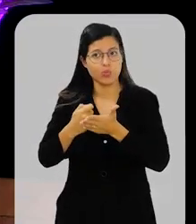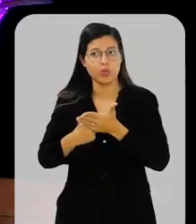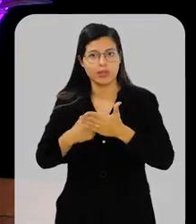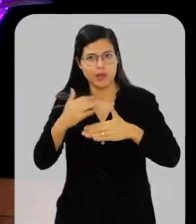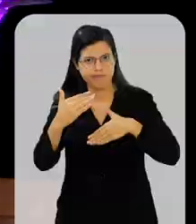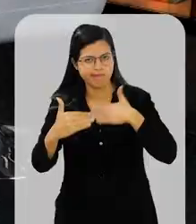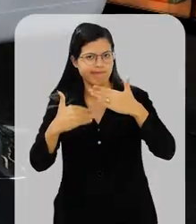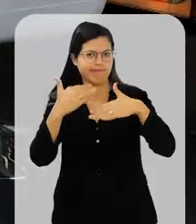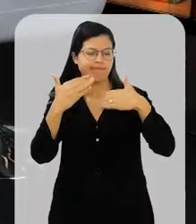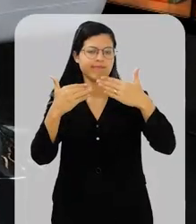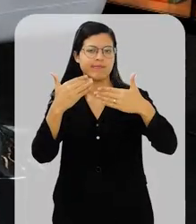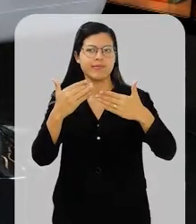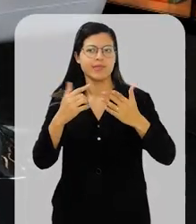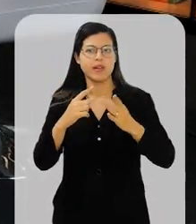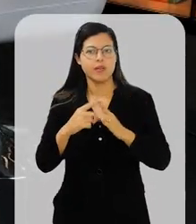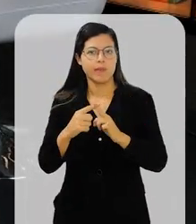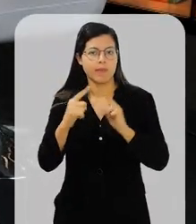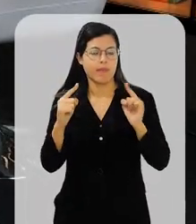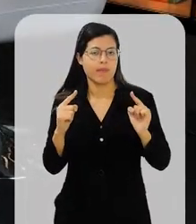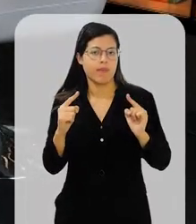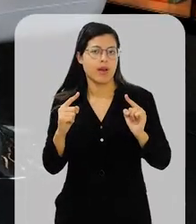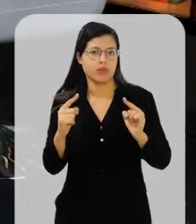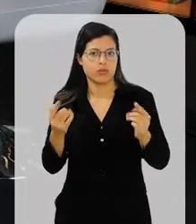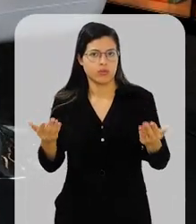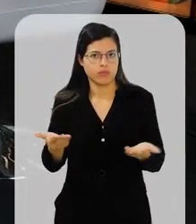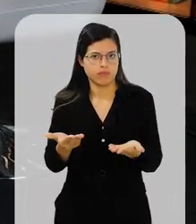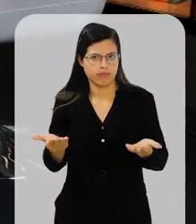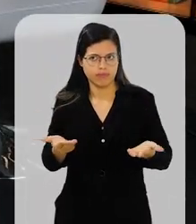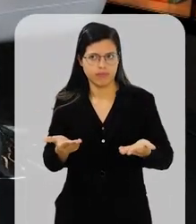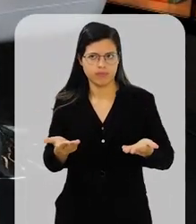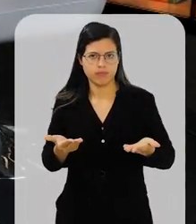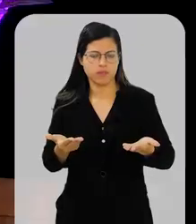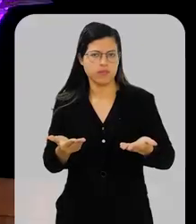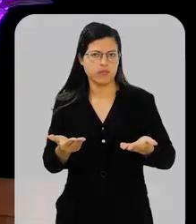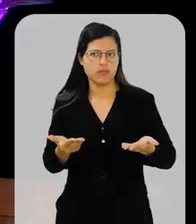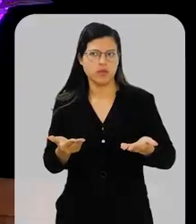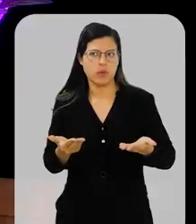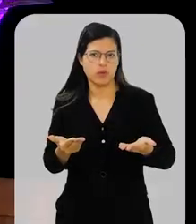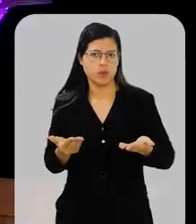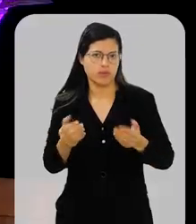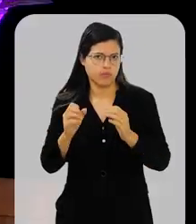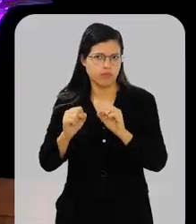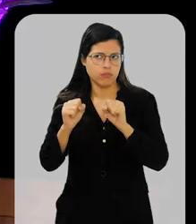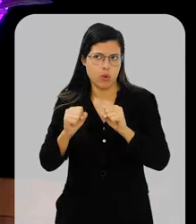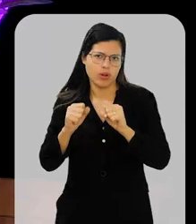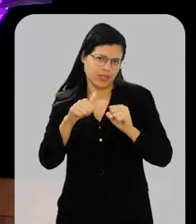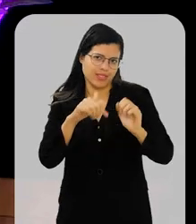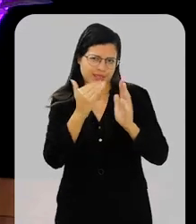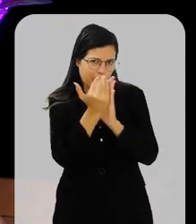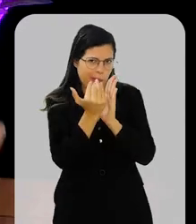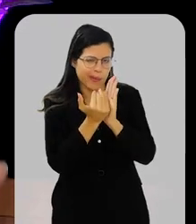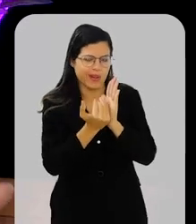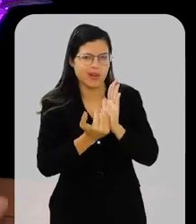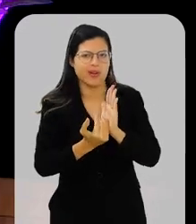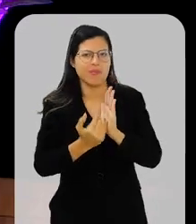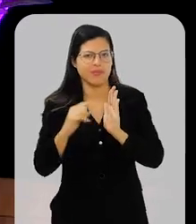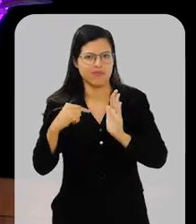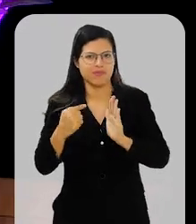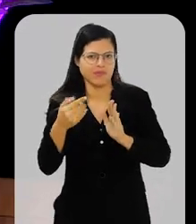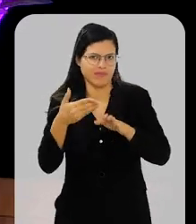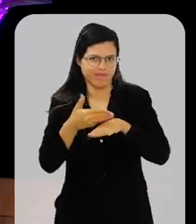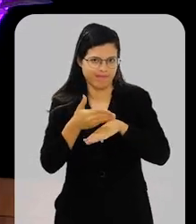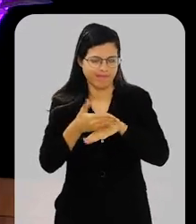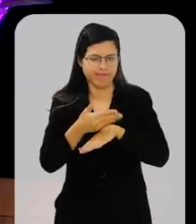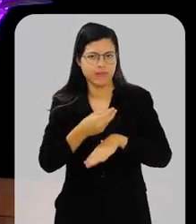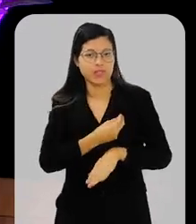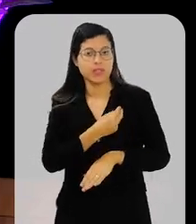não vou... É um caminho, É um caminho, mas que hoje... Pode ser, né, a partir desse programa que nós estamos